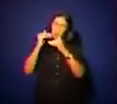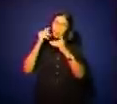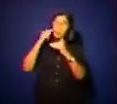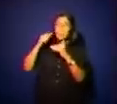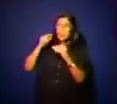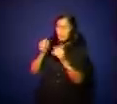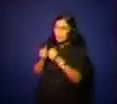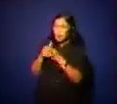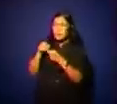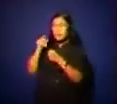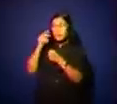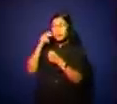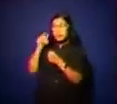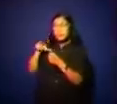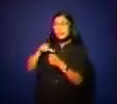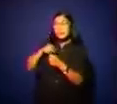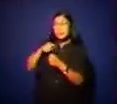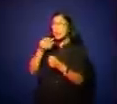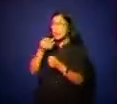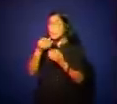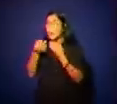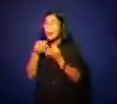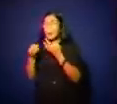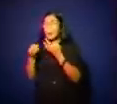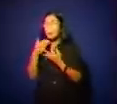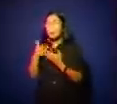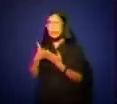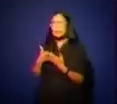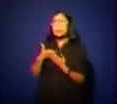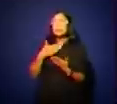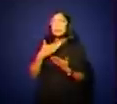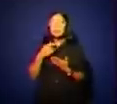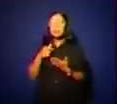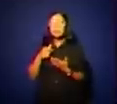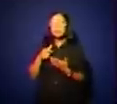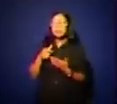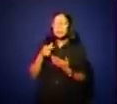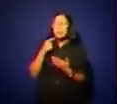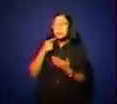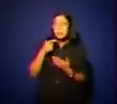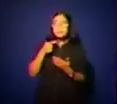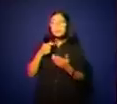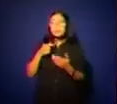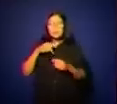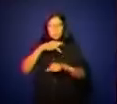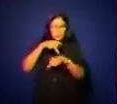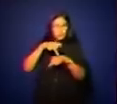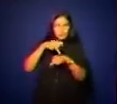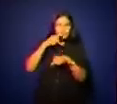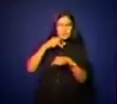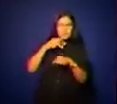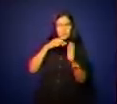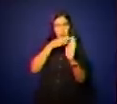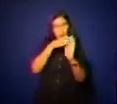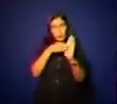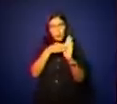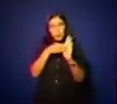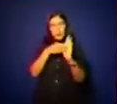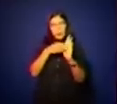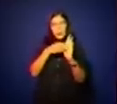que foi Teve uma época que precisa os países embarcaram em programas de combate